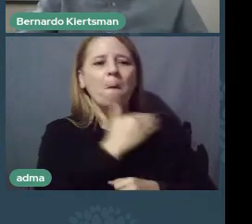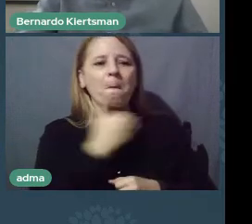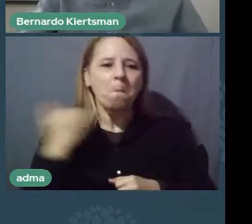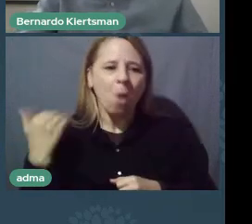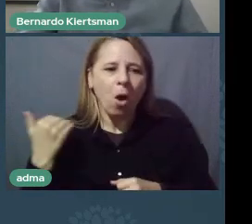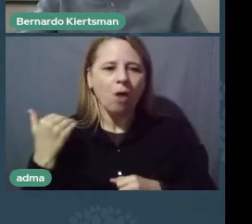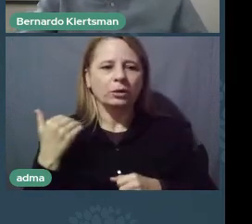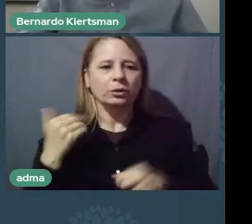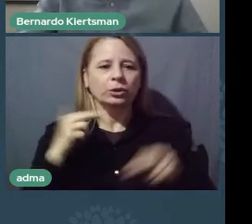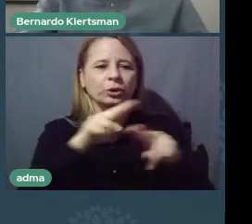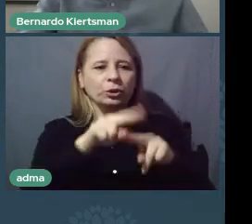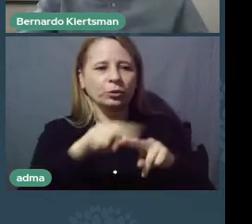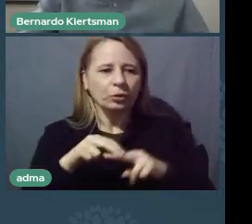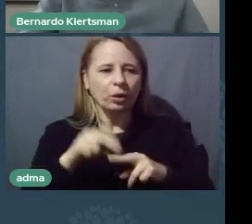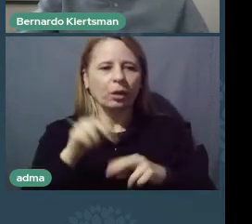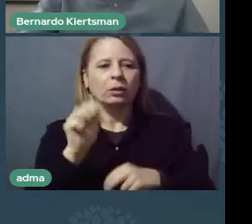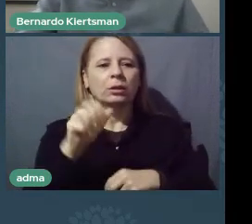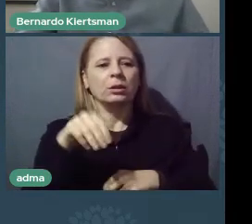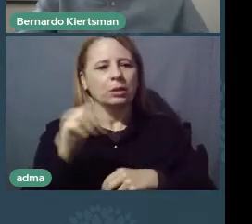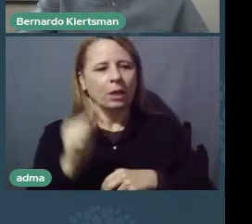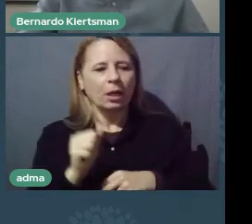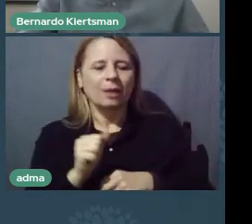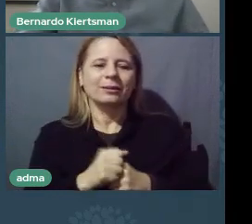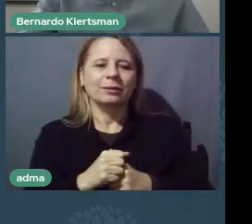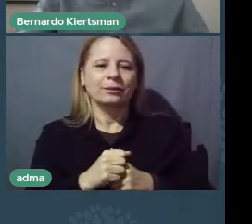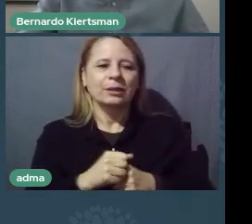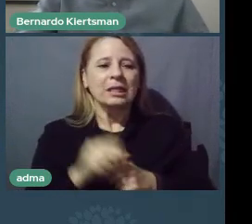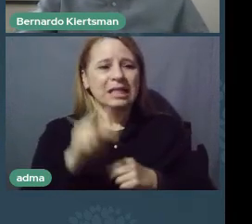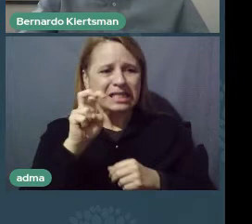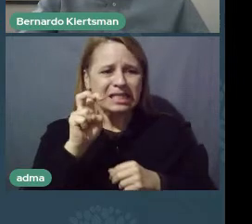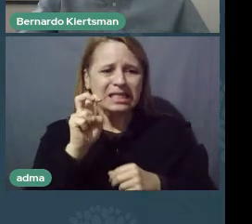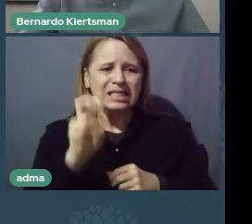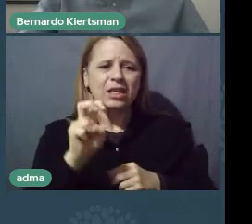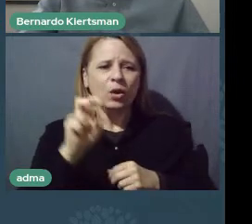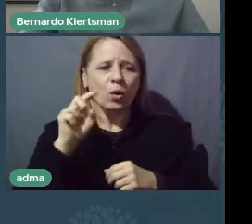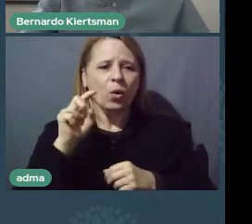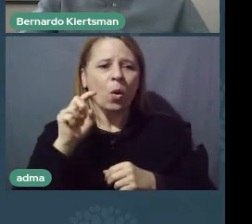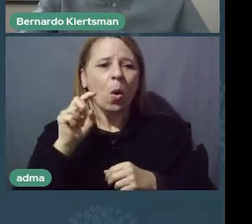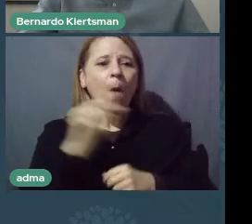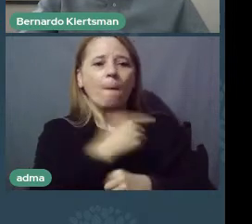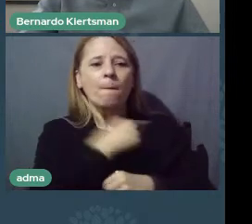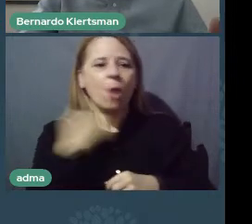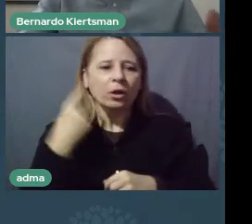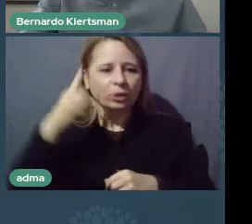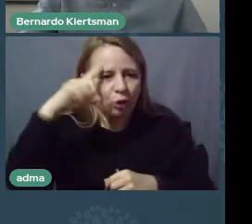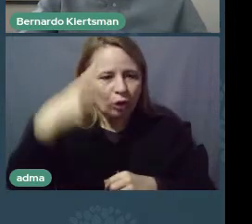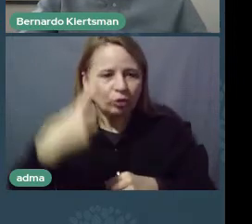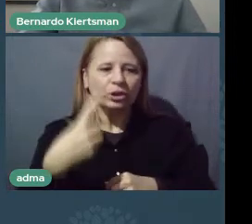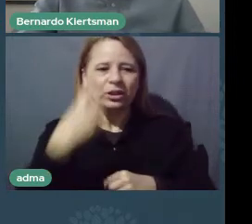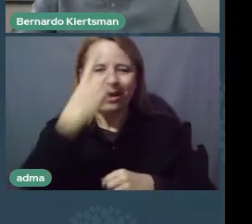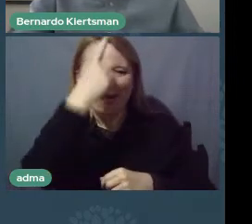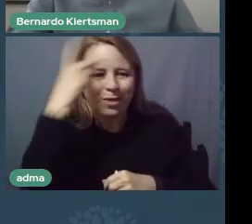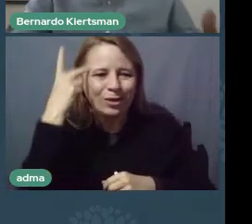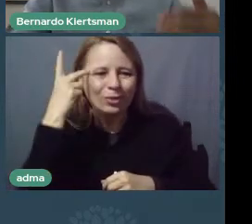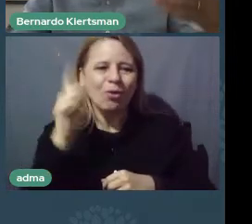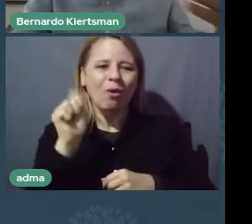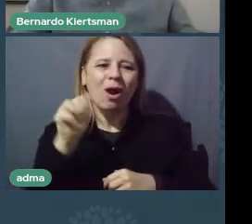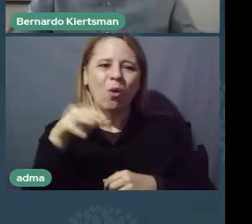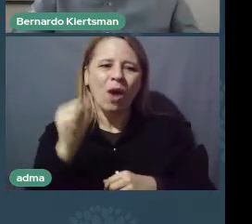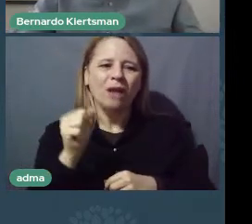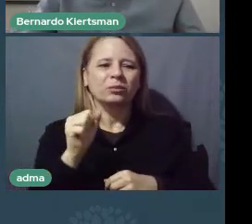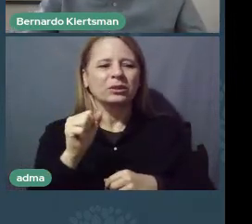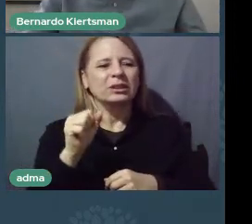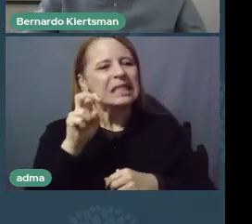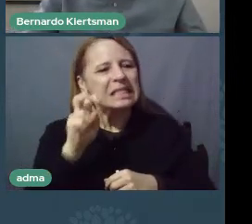isso equivale a aproximadamente 5 mortes por dia. Por que isso? Em